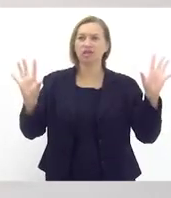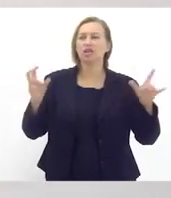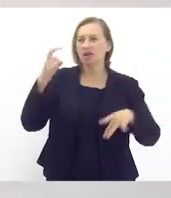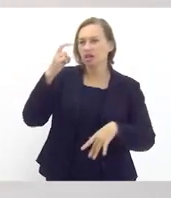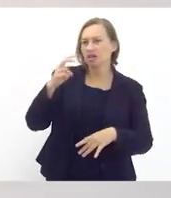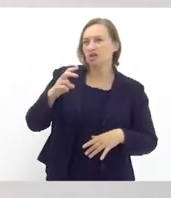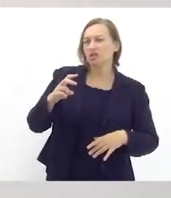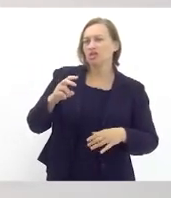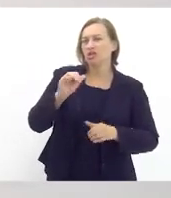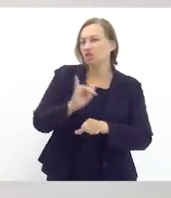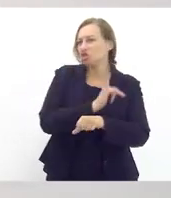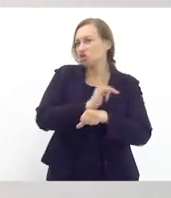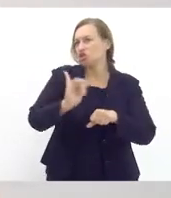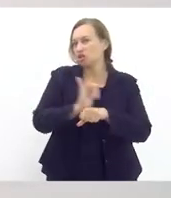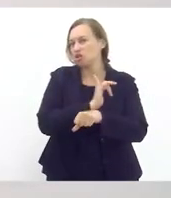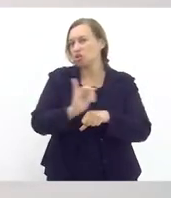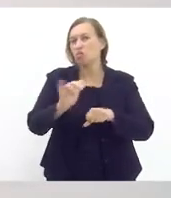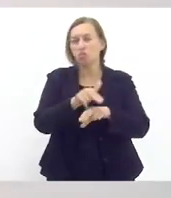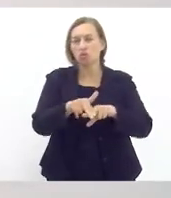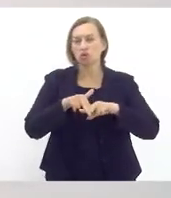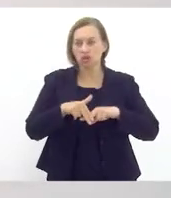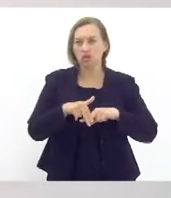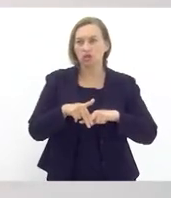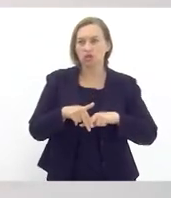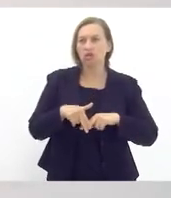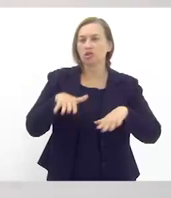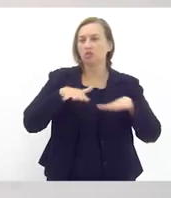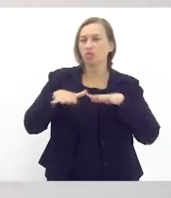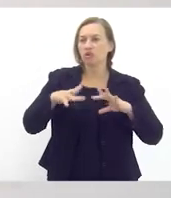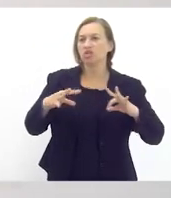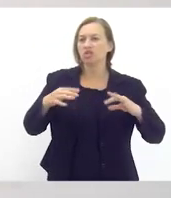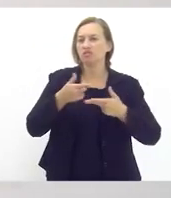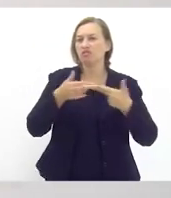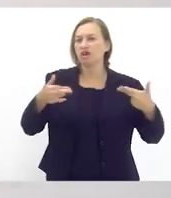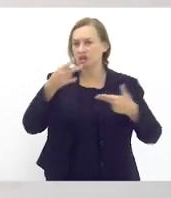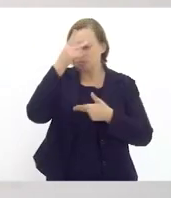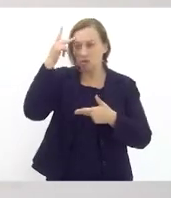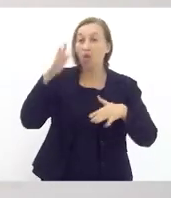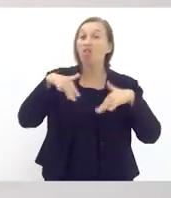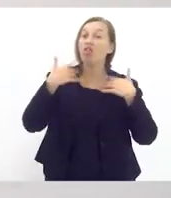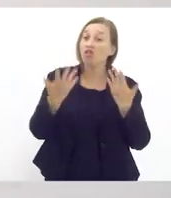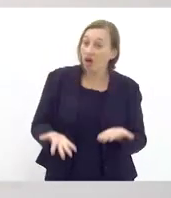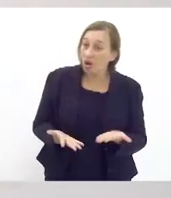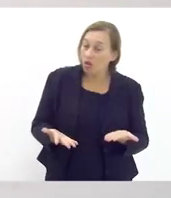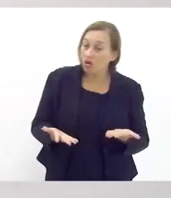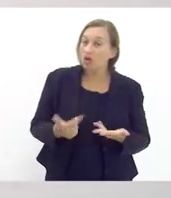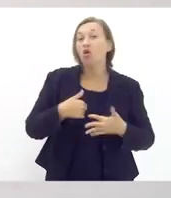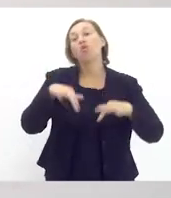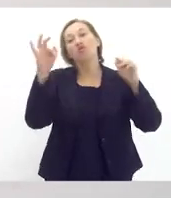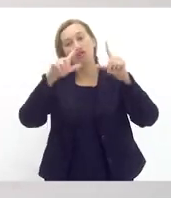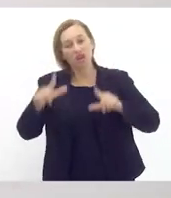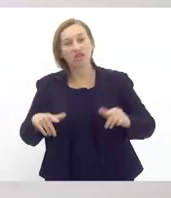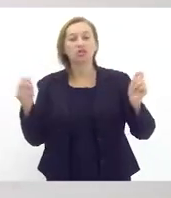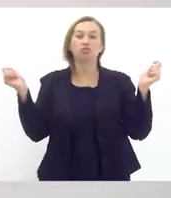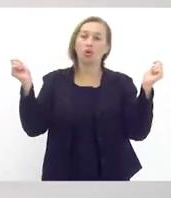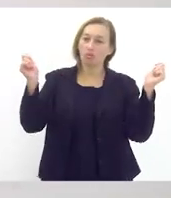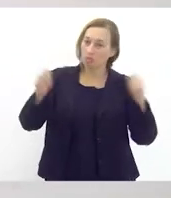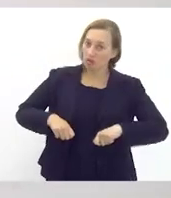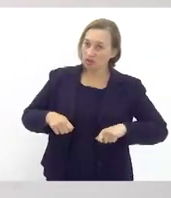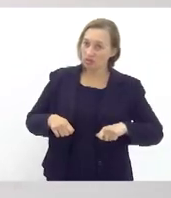é estratégica e por isso que ela mobiliza tanta gente então tô muito feliz com a possibilidade